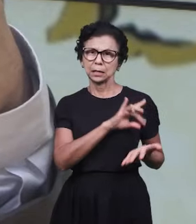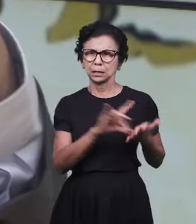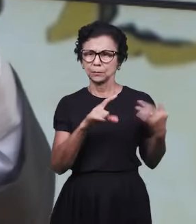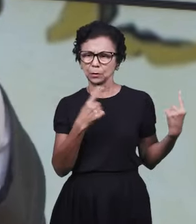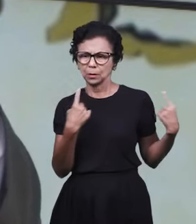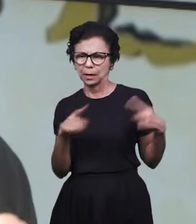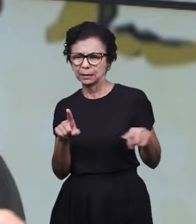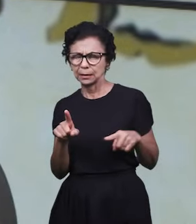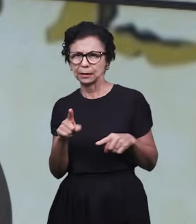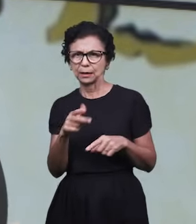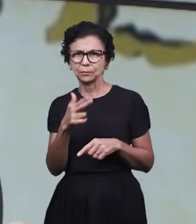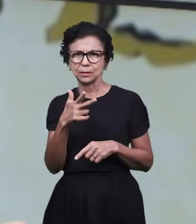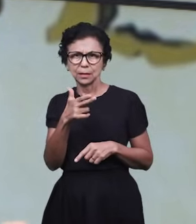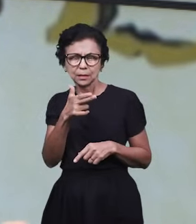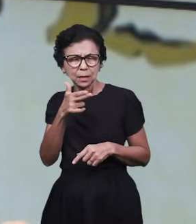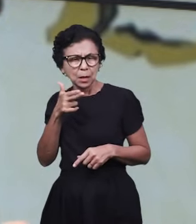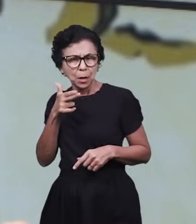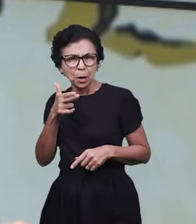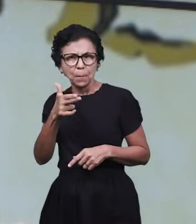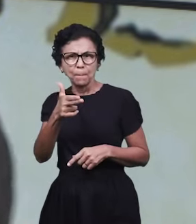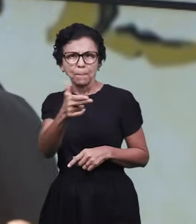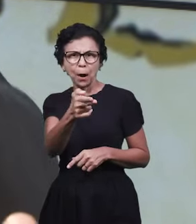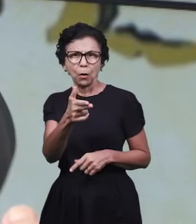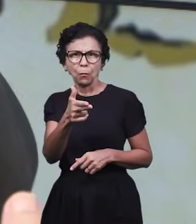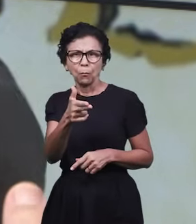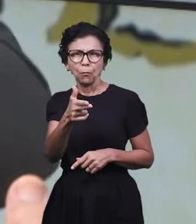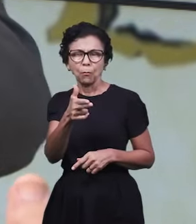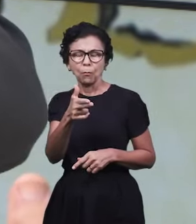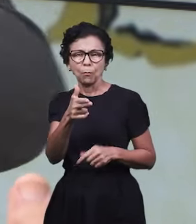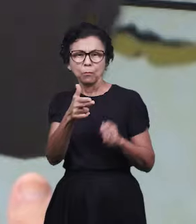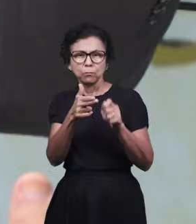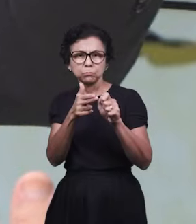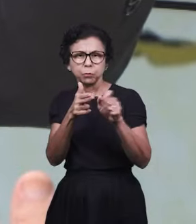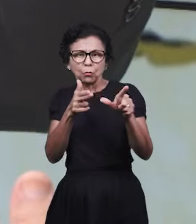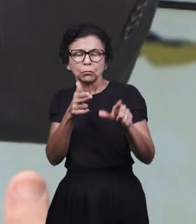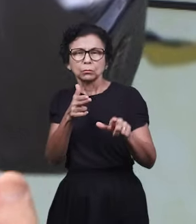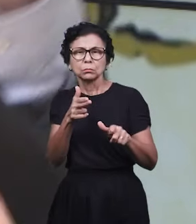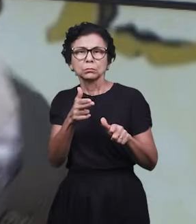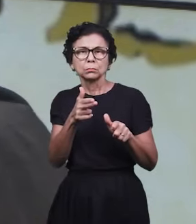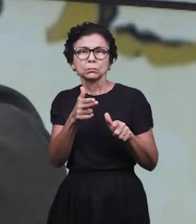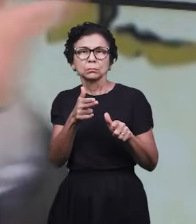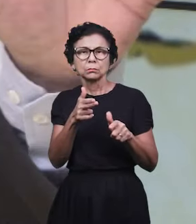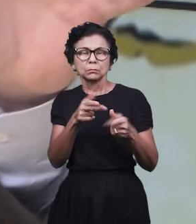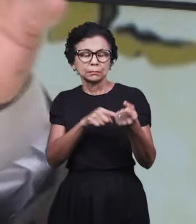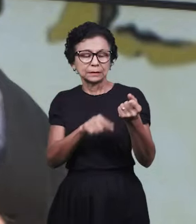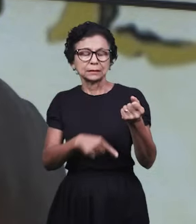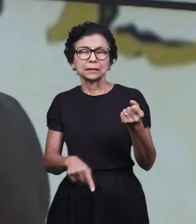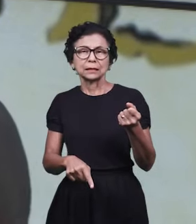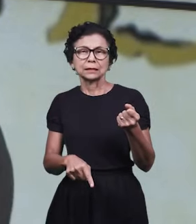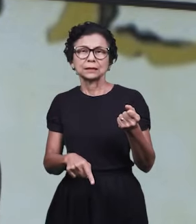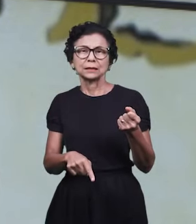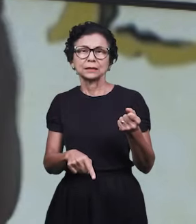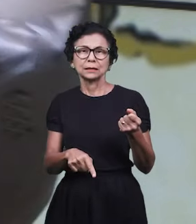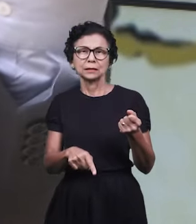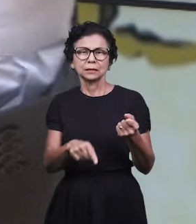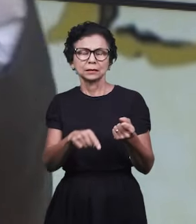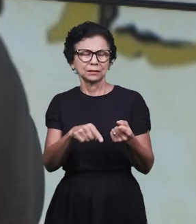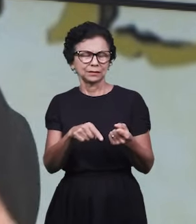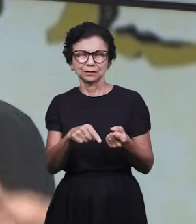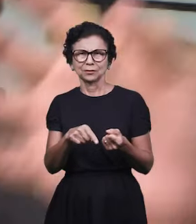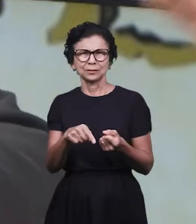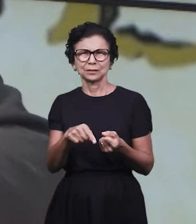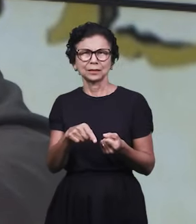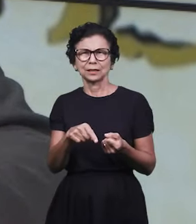nos atingir chegou perto, nós pegávamos e apertávamos. E quando aquilo batia, a pessoa desaparecia, destruía. E aquilo ficou na